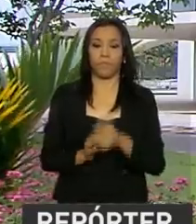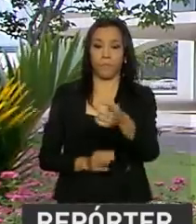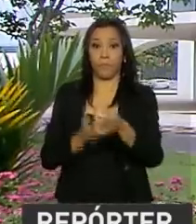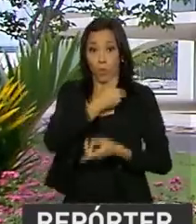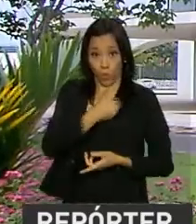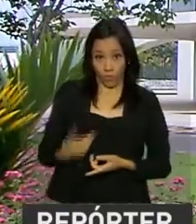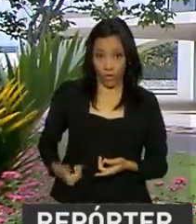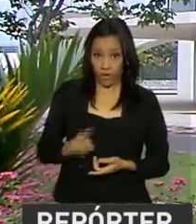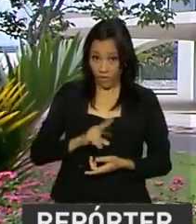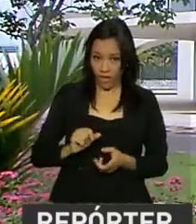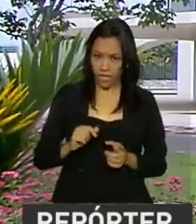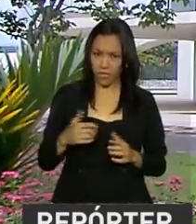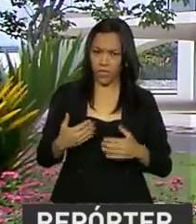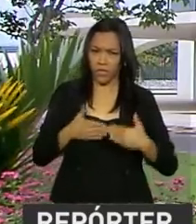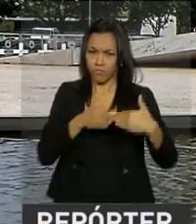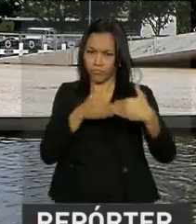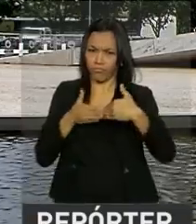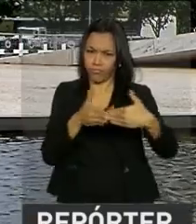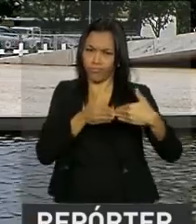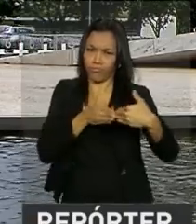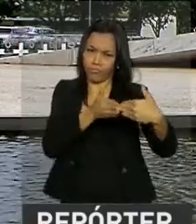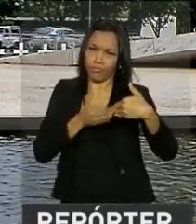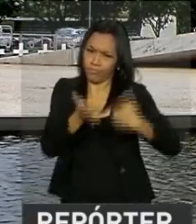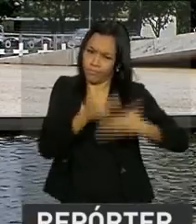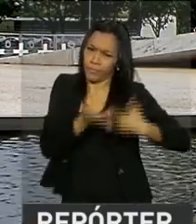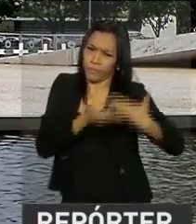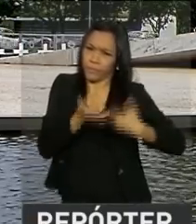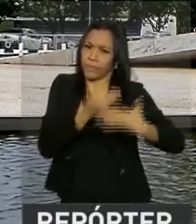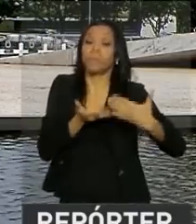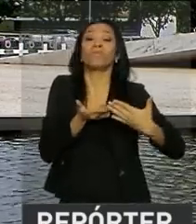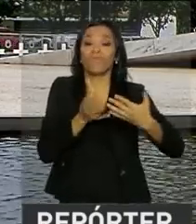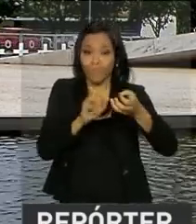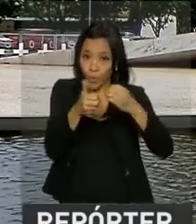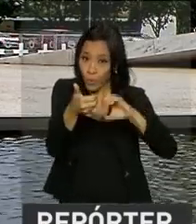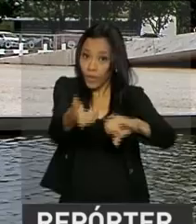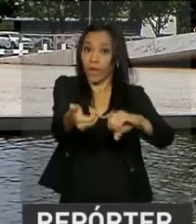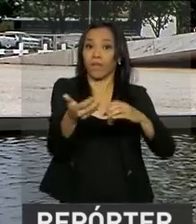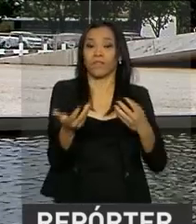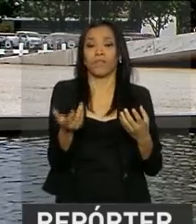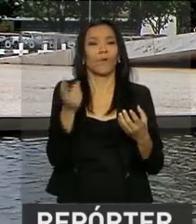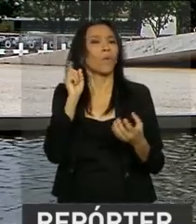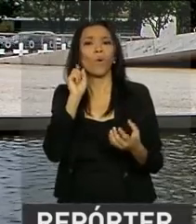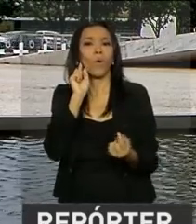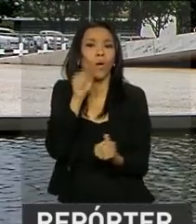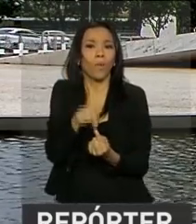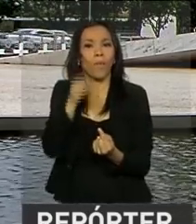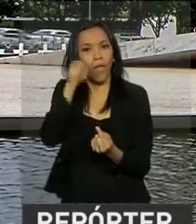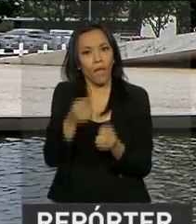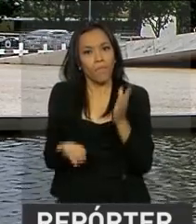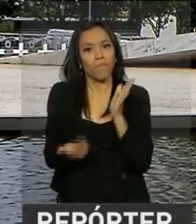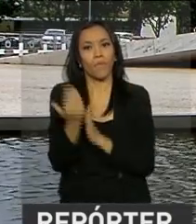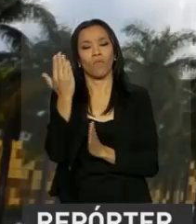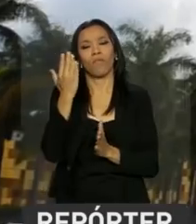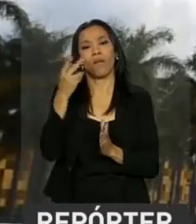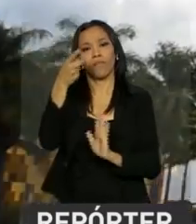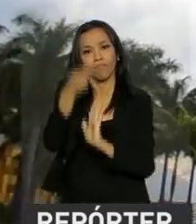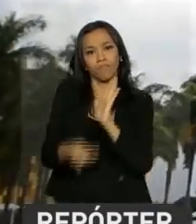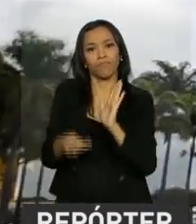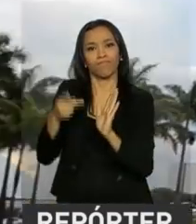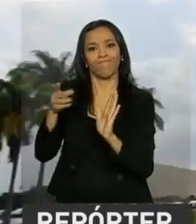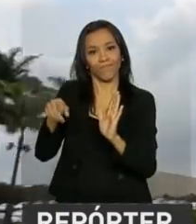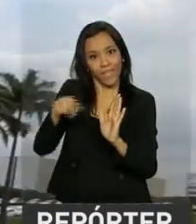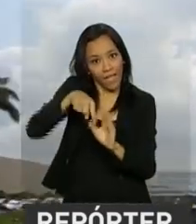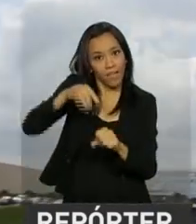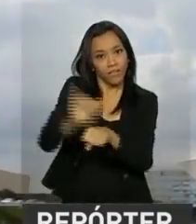vai intensificar o diálogo com a base aliada no Congresso Nacional. Isso para aprovar matérias consideradas estratégicas. A